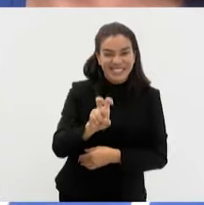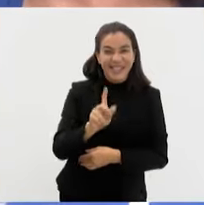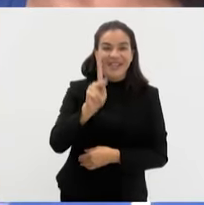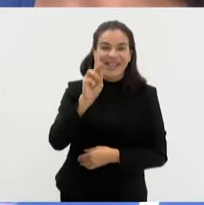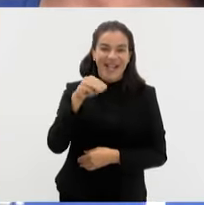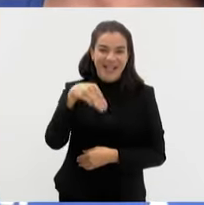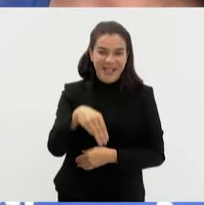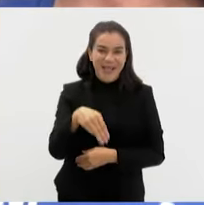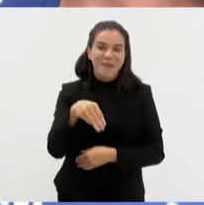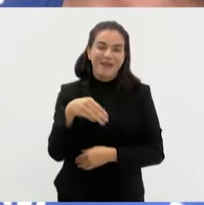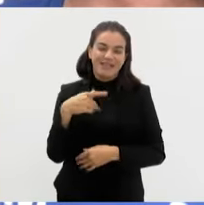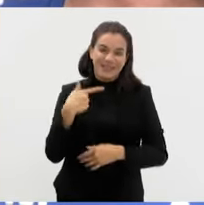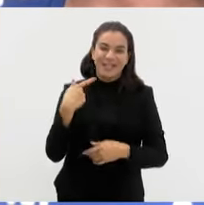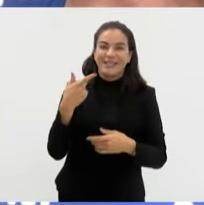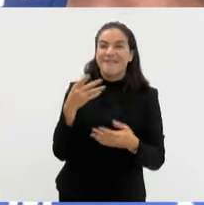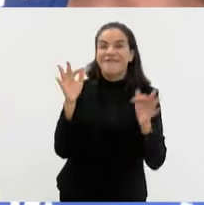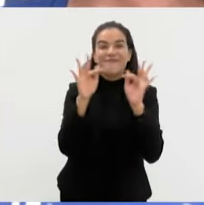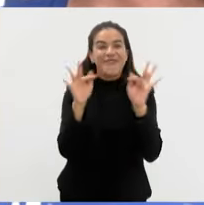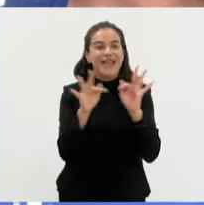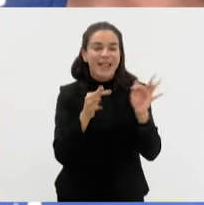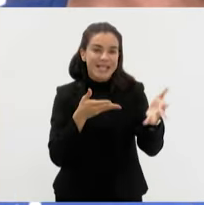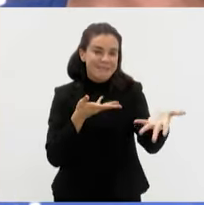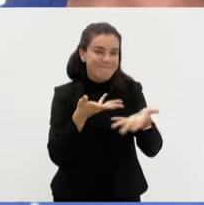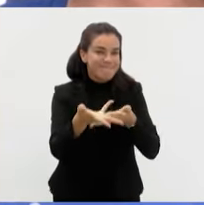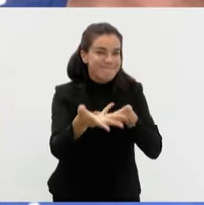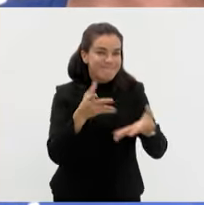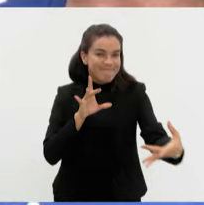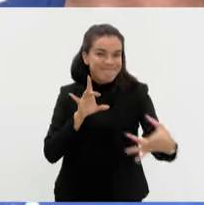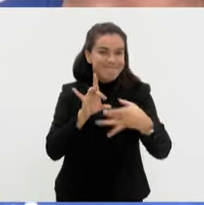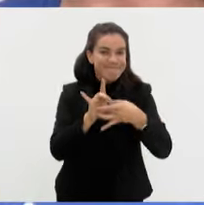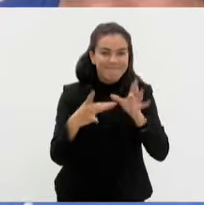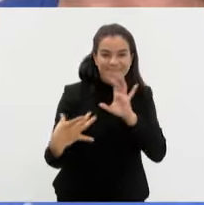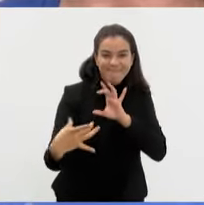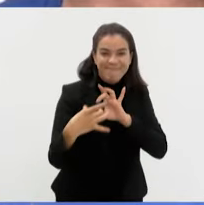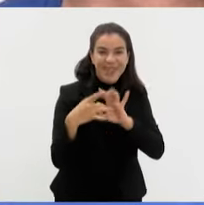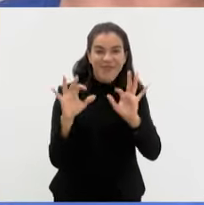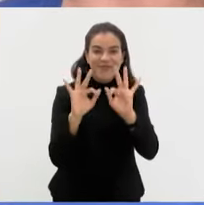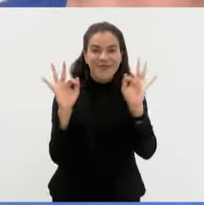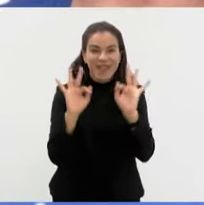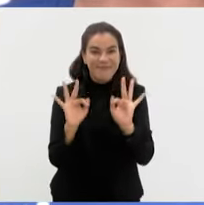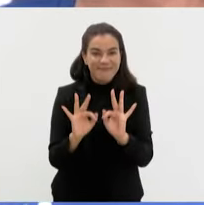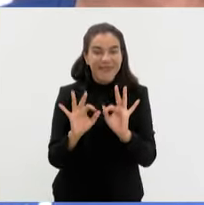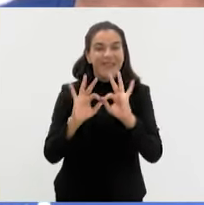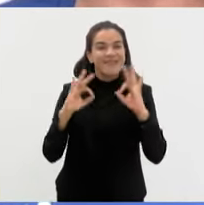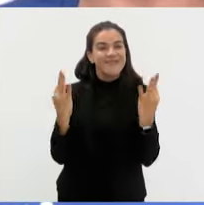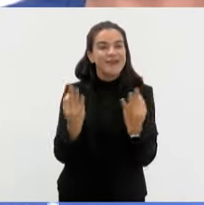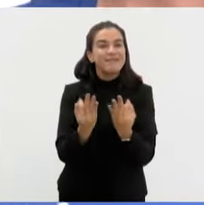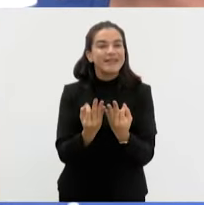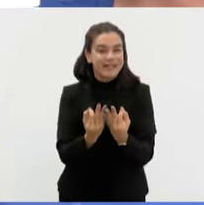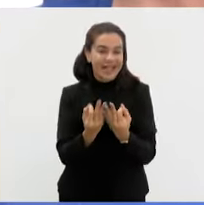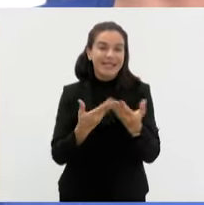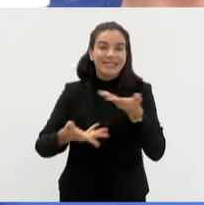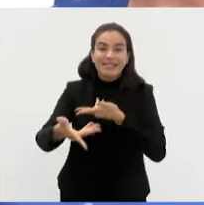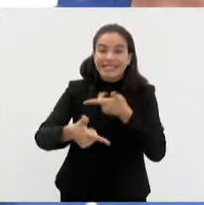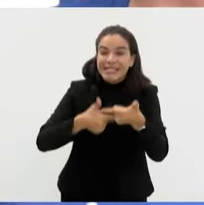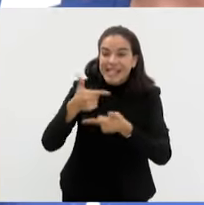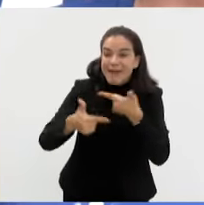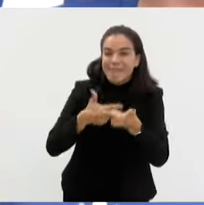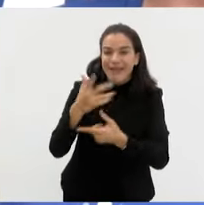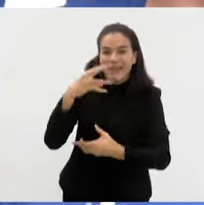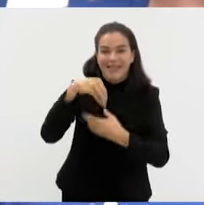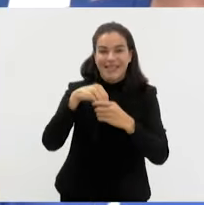estar preparado, a gente está muito feliz com essa integração dos servidores, familiares, da gente que trabalha na Assembleia